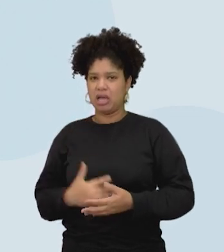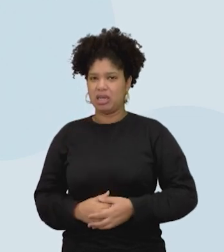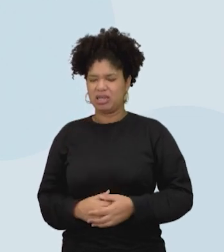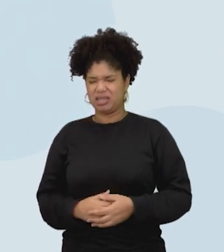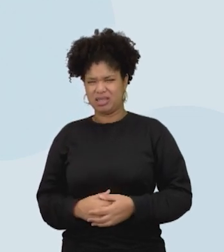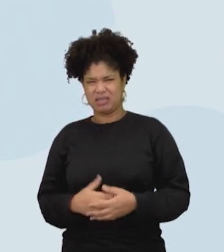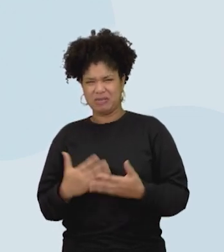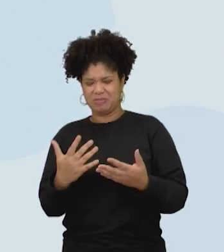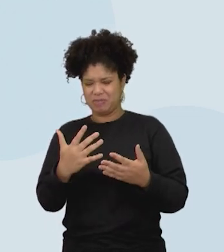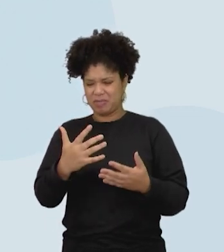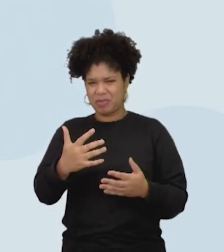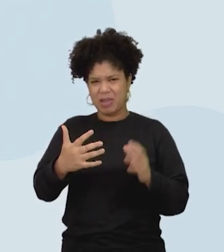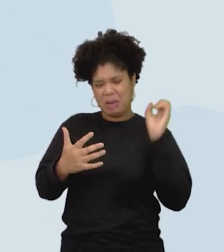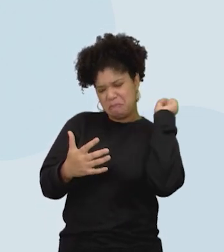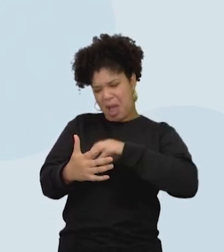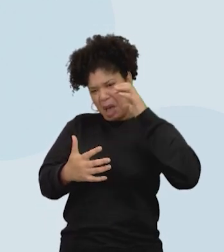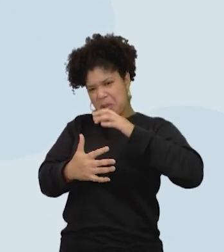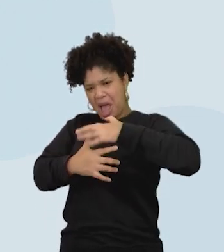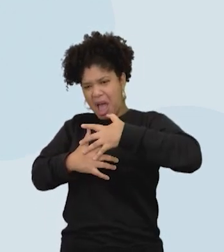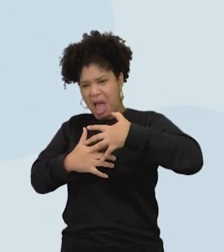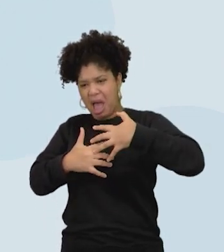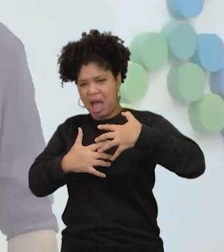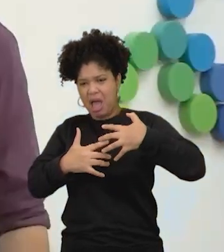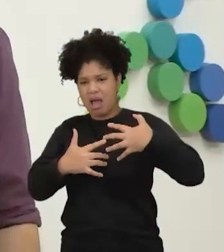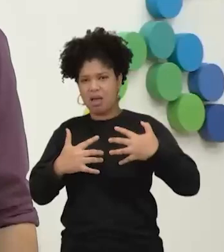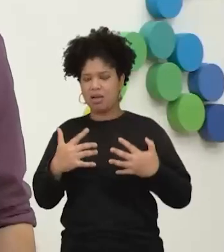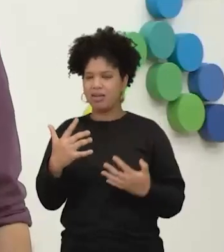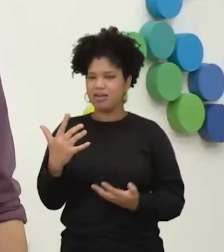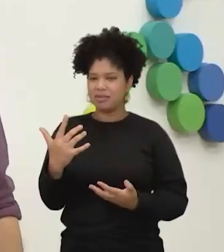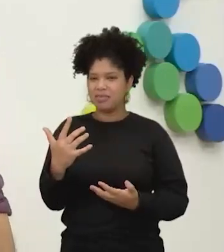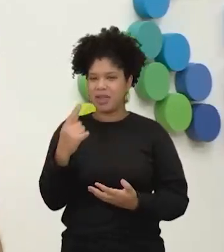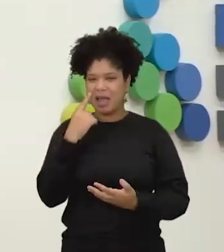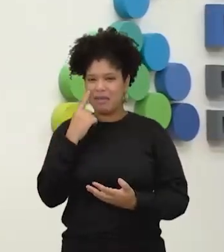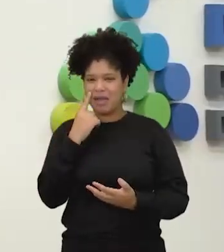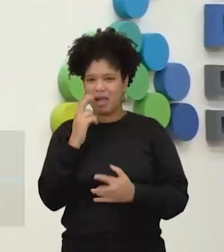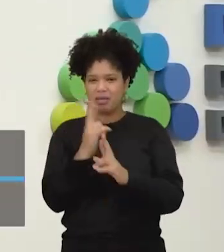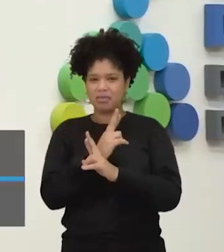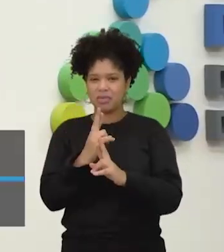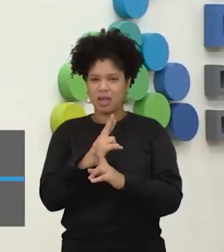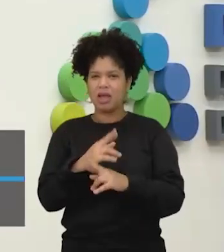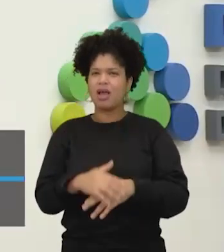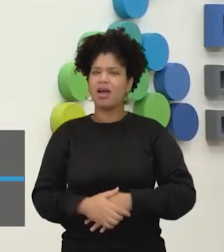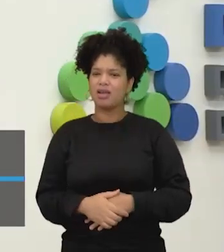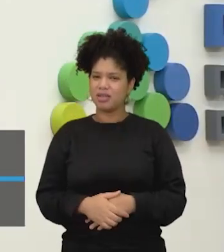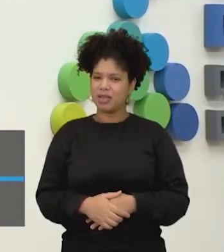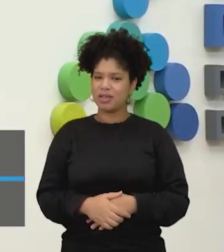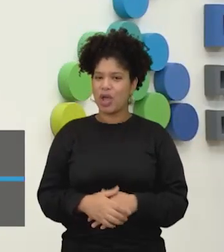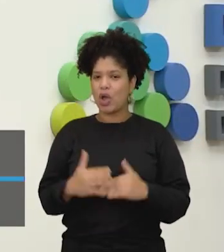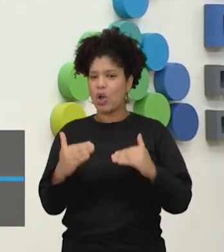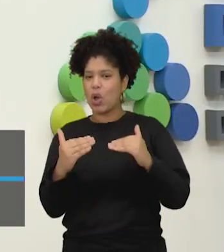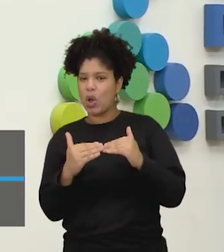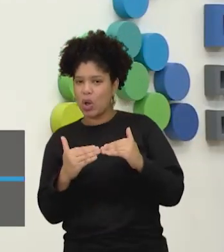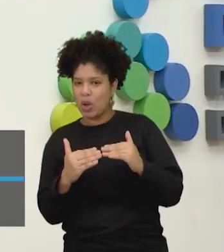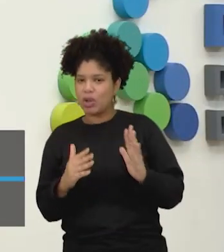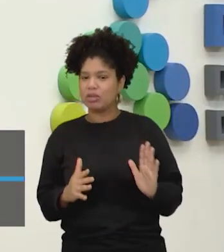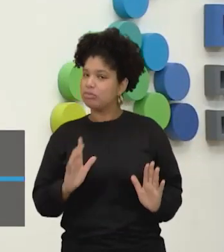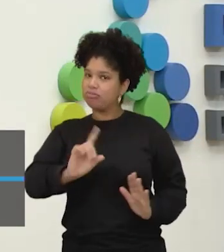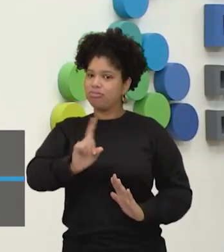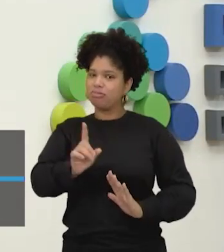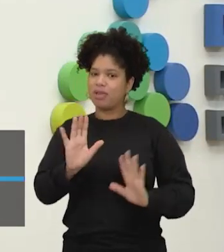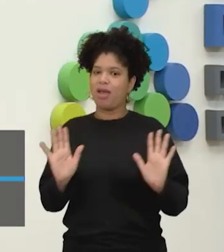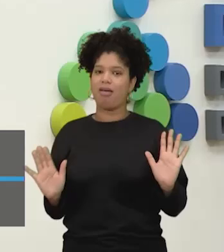Apedreja essa mão vil que te afaga e escarra nessa boca que te beija. Olha, gente, vou falar, concordo com Augusto dos Anjos?